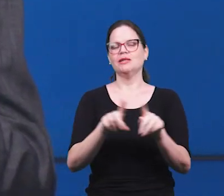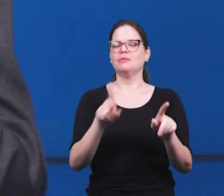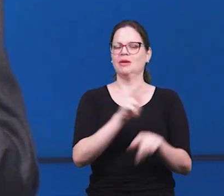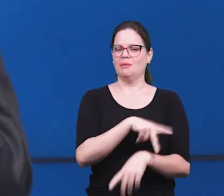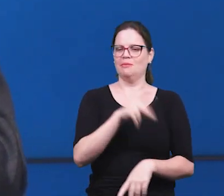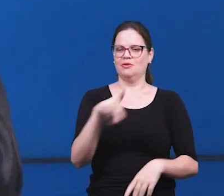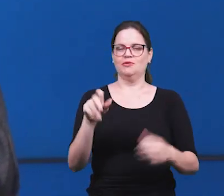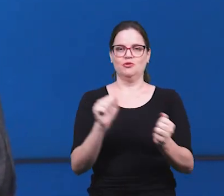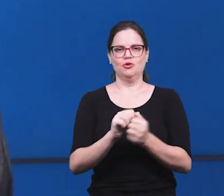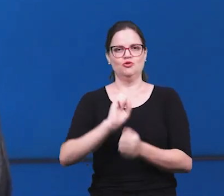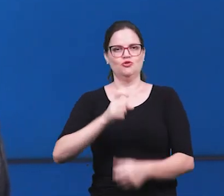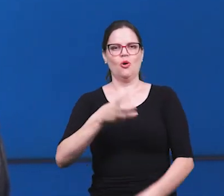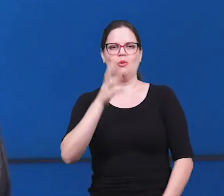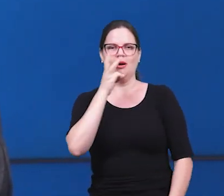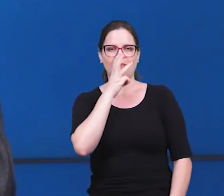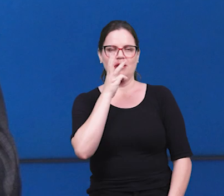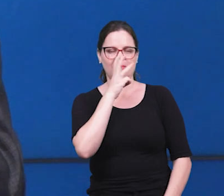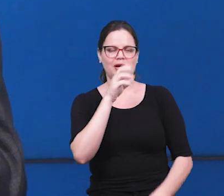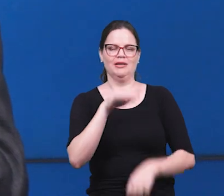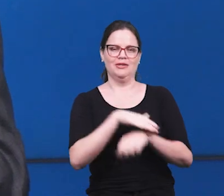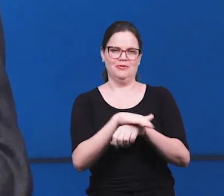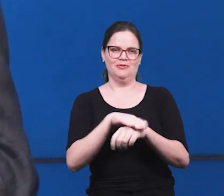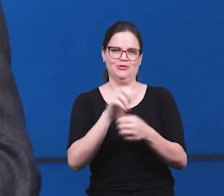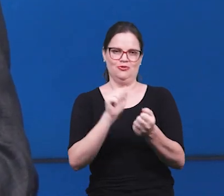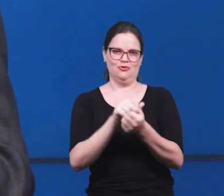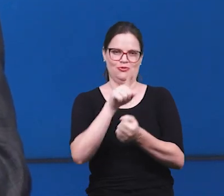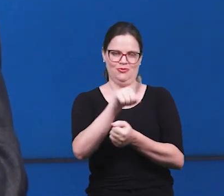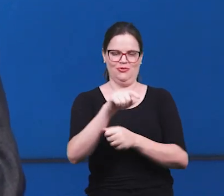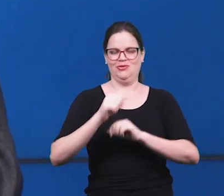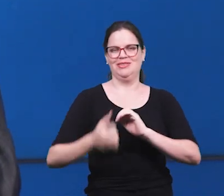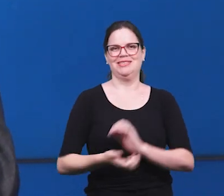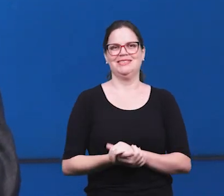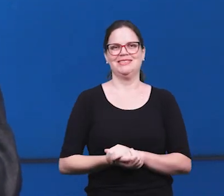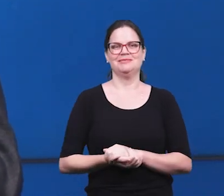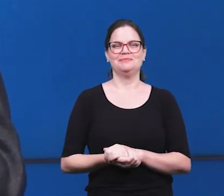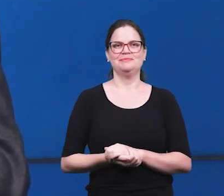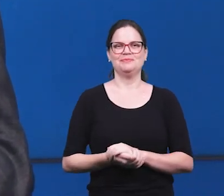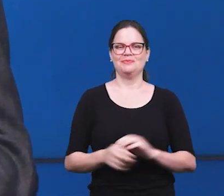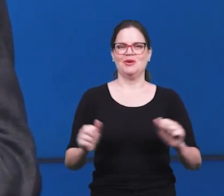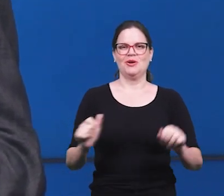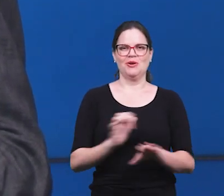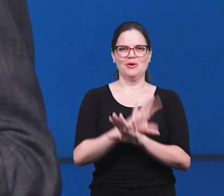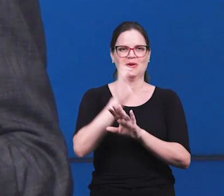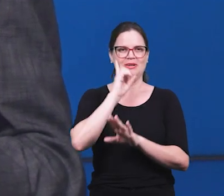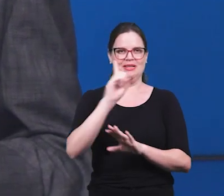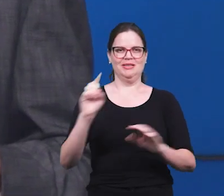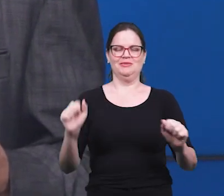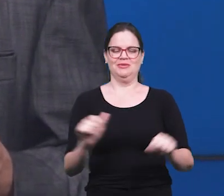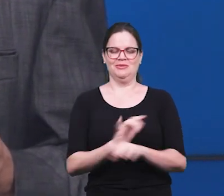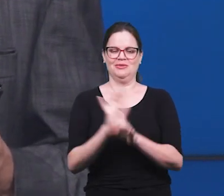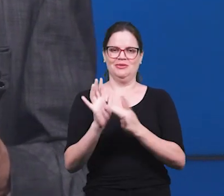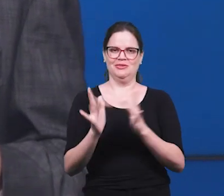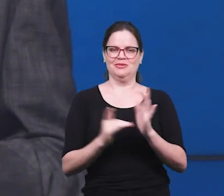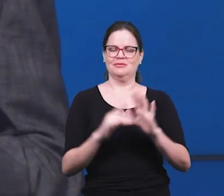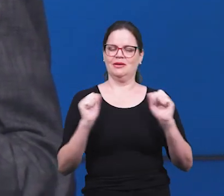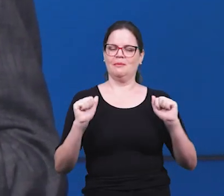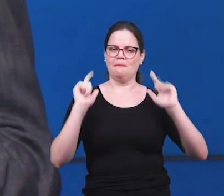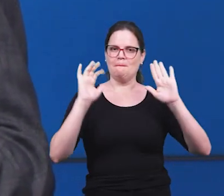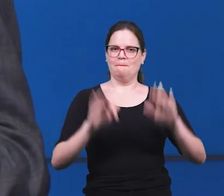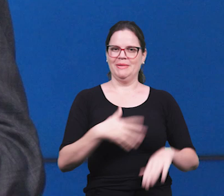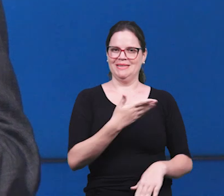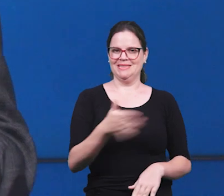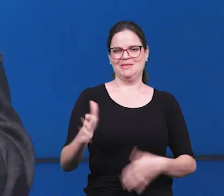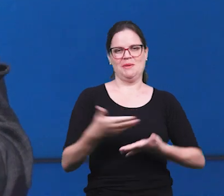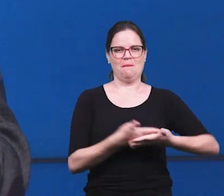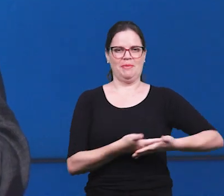a professora ou a mamãe que falou aí para você fazendo a pergunta. Glória a Jesus, que bênção a